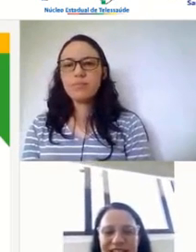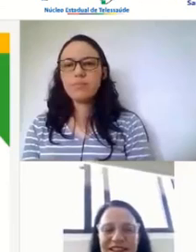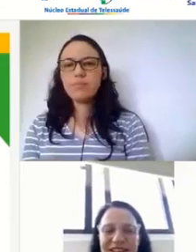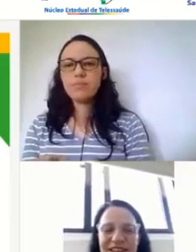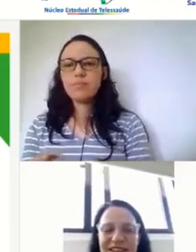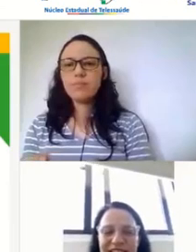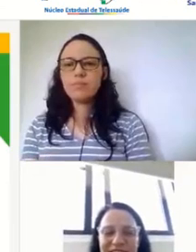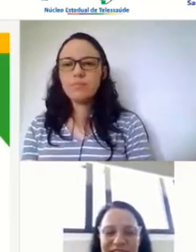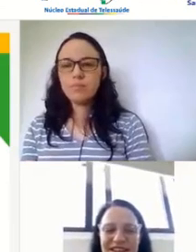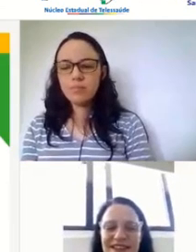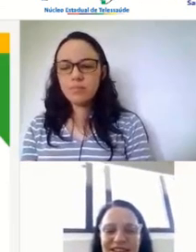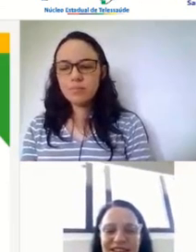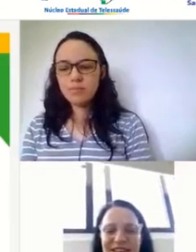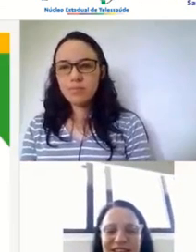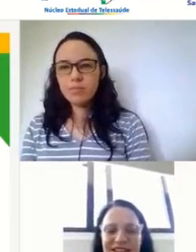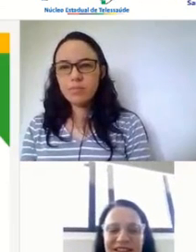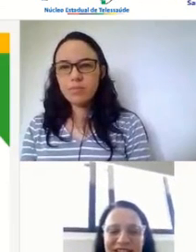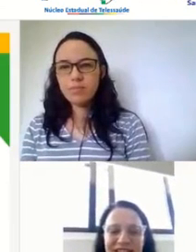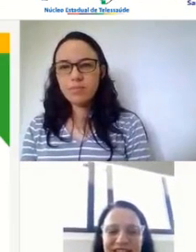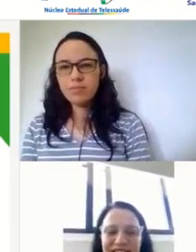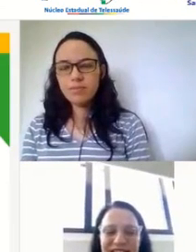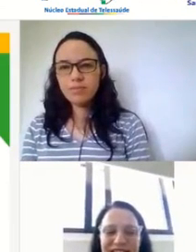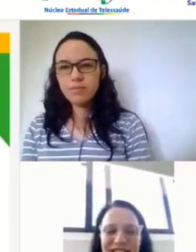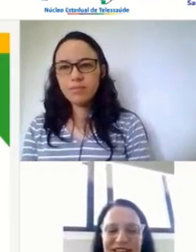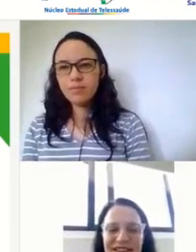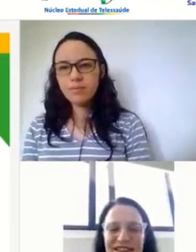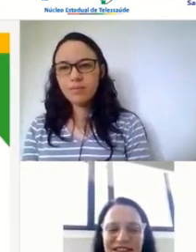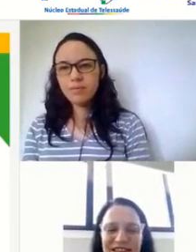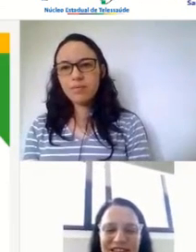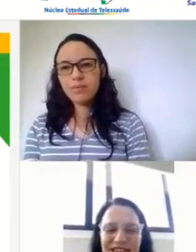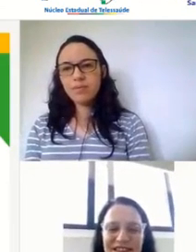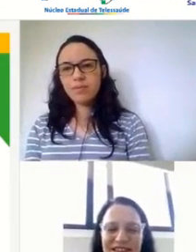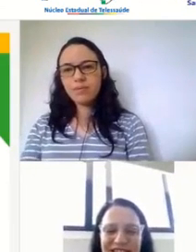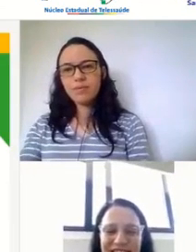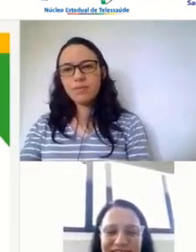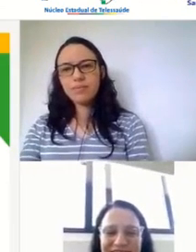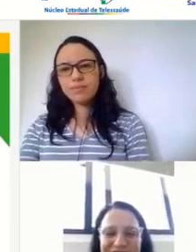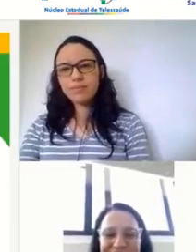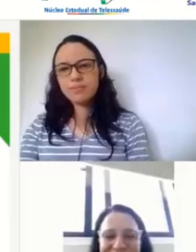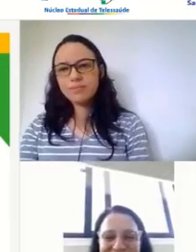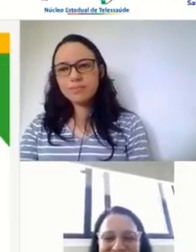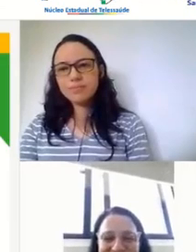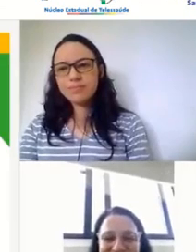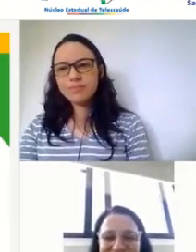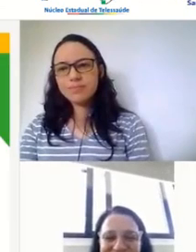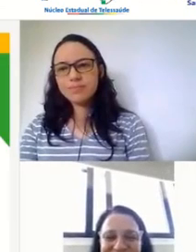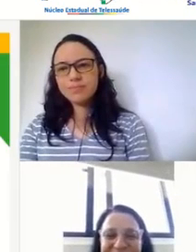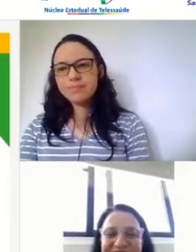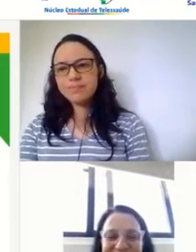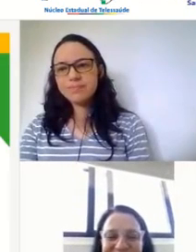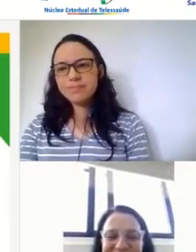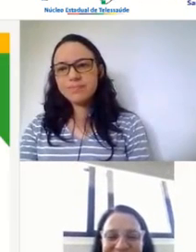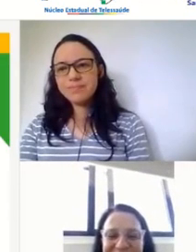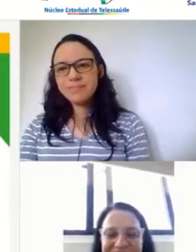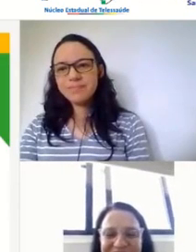residência compartilhando experiências a gente tá com programa de residência da ufpr